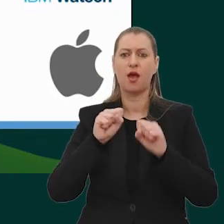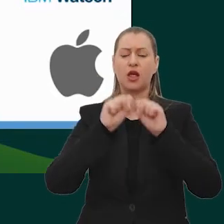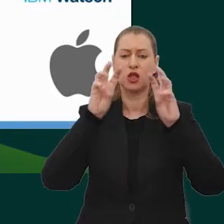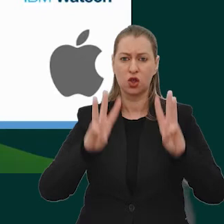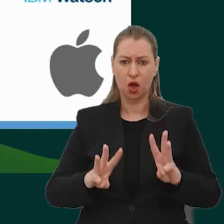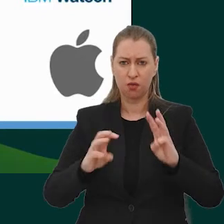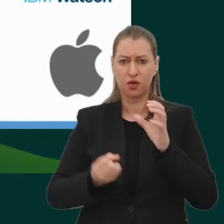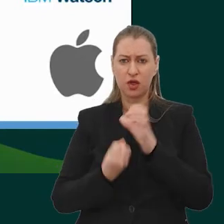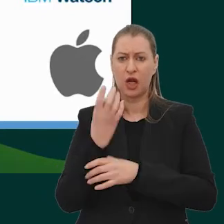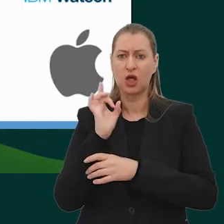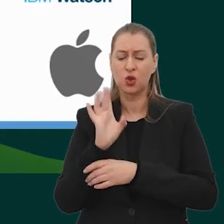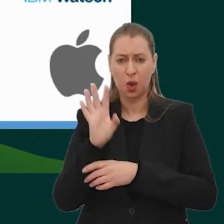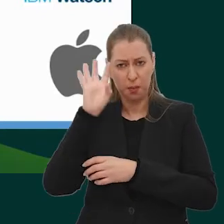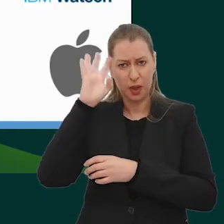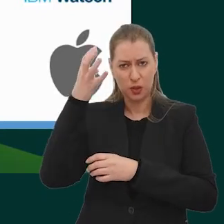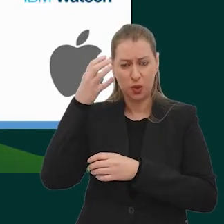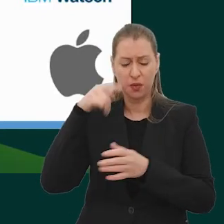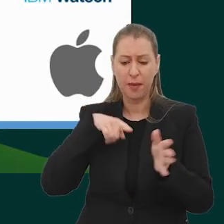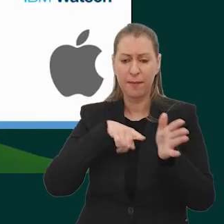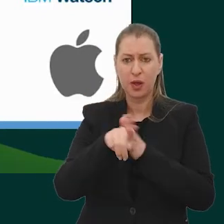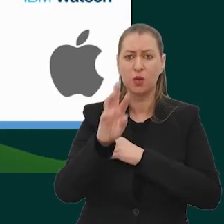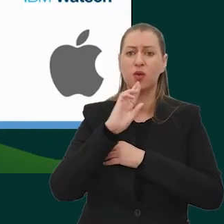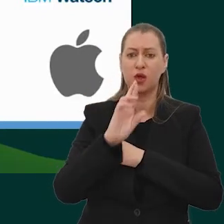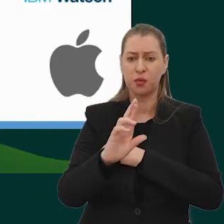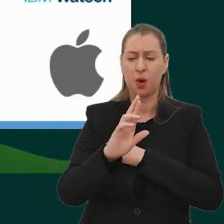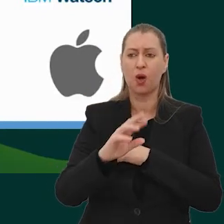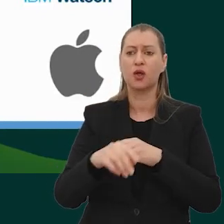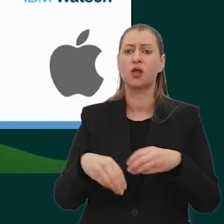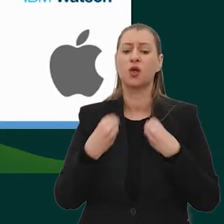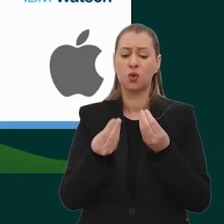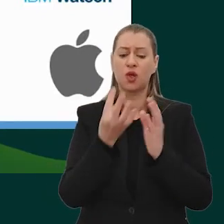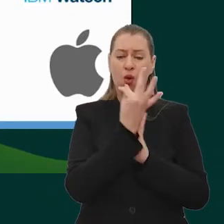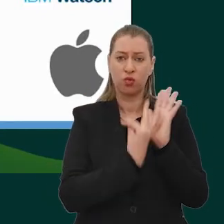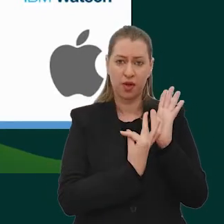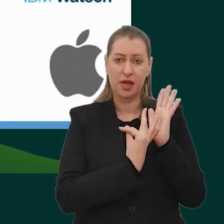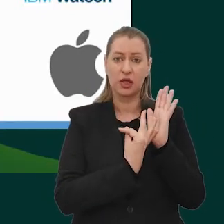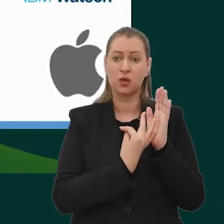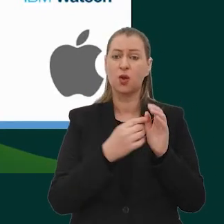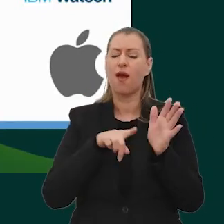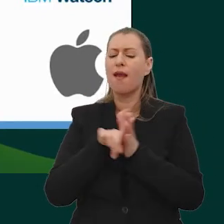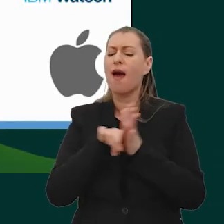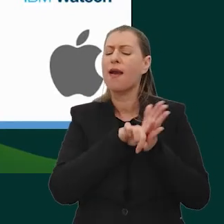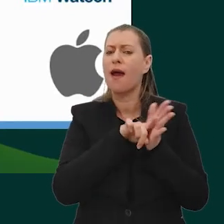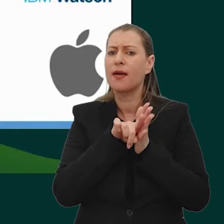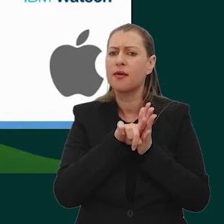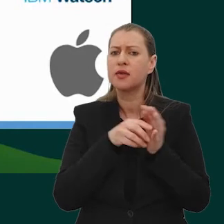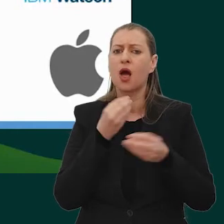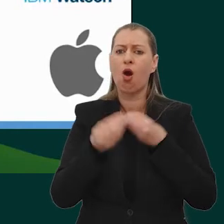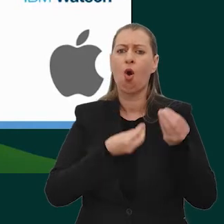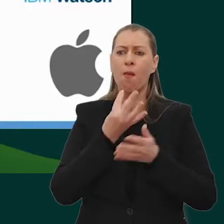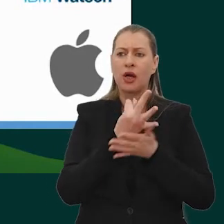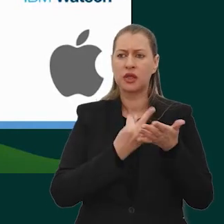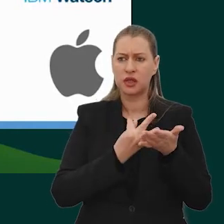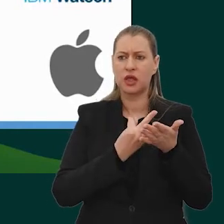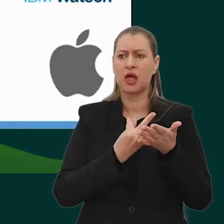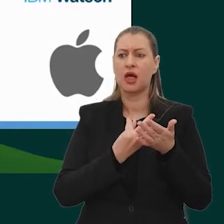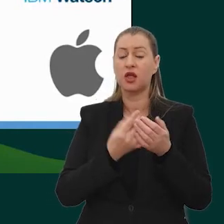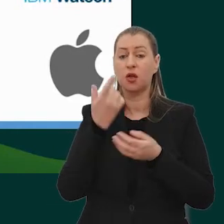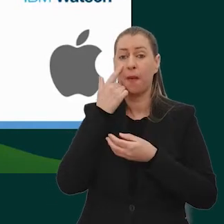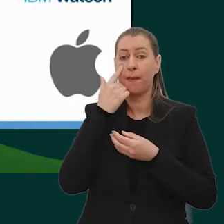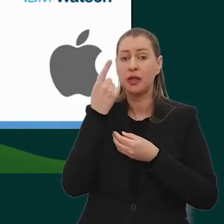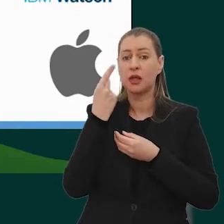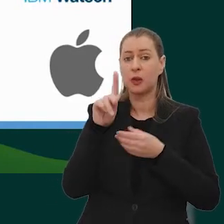softwares desenvolvidos apenas para resolver perguntas e respostas. Você dá um texto e ele analisa aquele texto e, baseado na